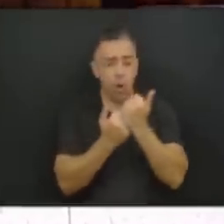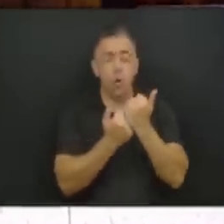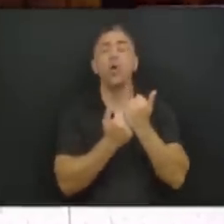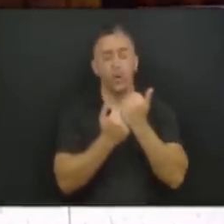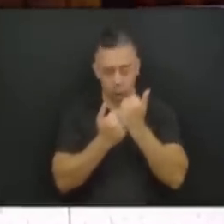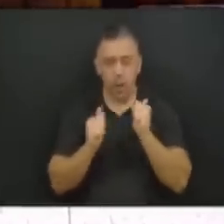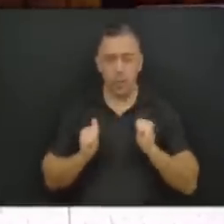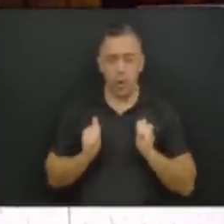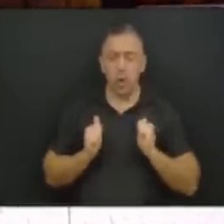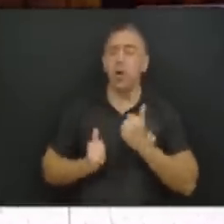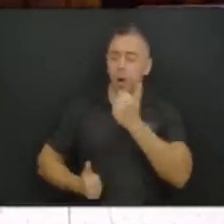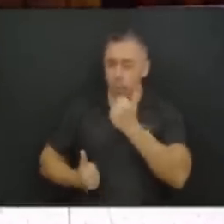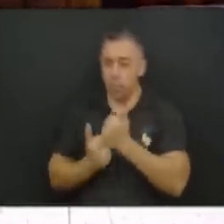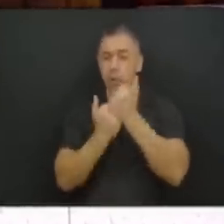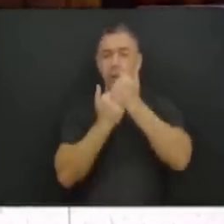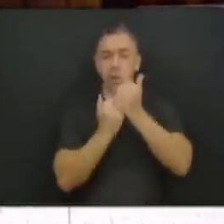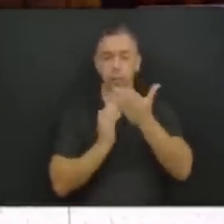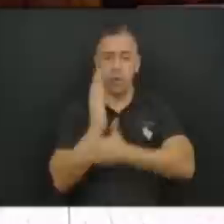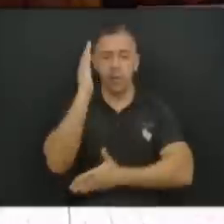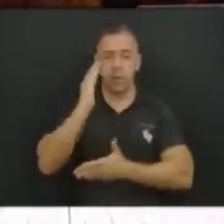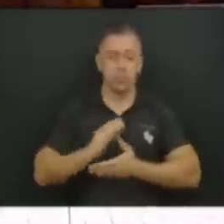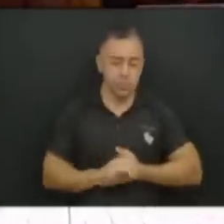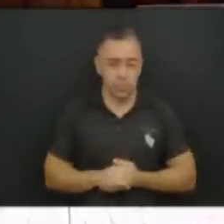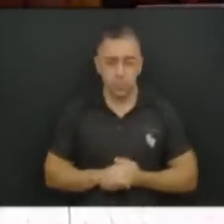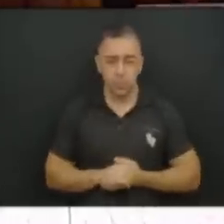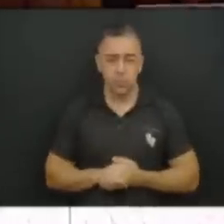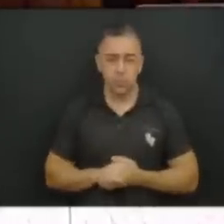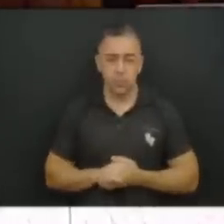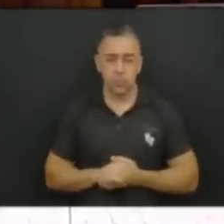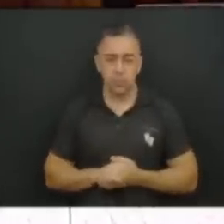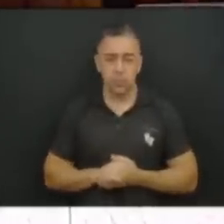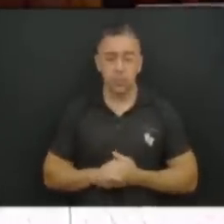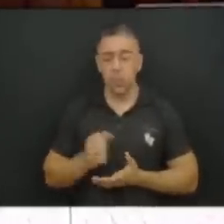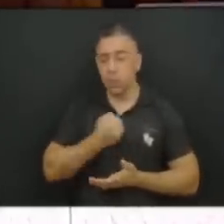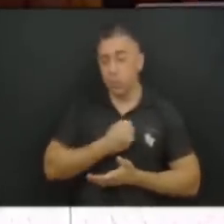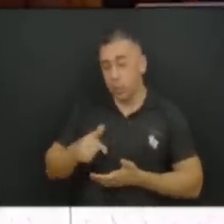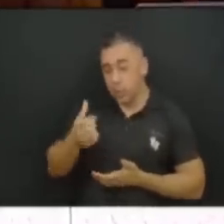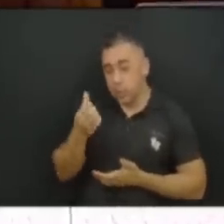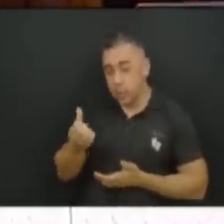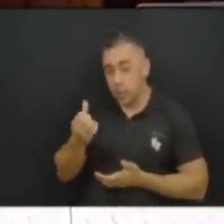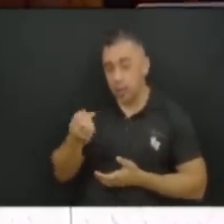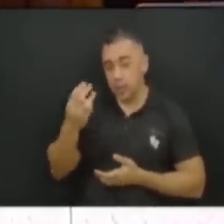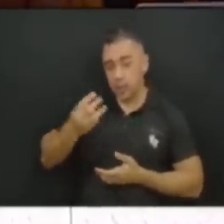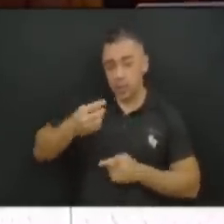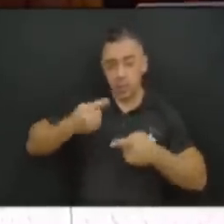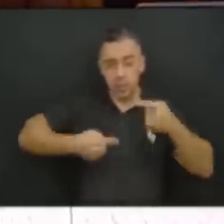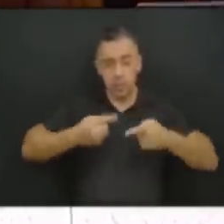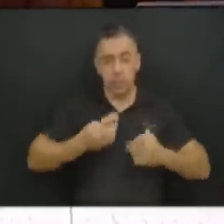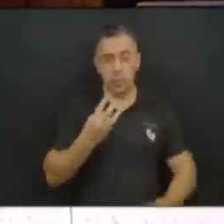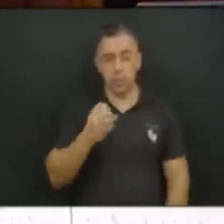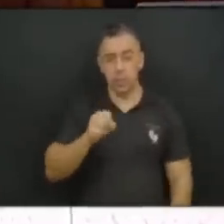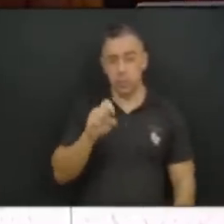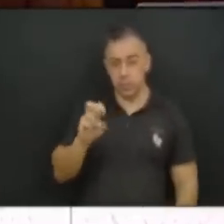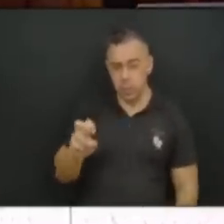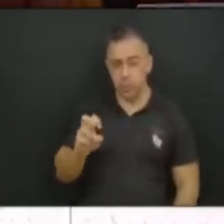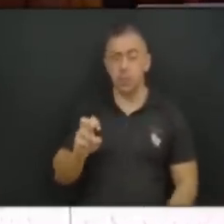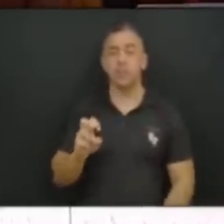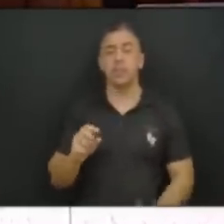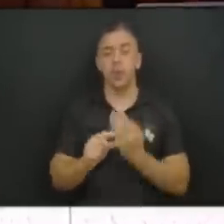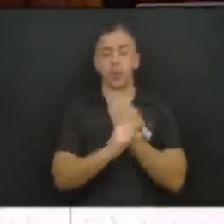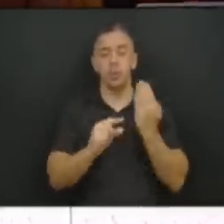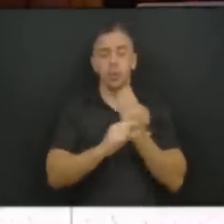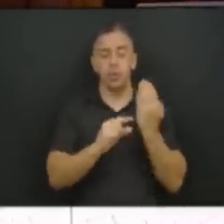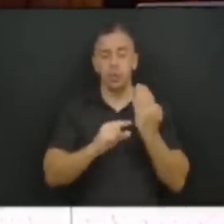permaneço Cristão aprovado e terminou sei se deve ser a discussão do projeto de lei 385 autoria do deputado